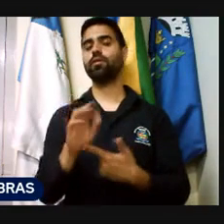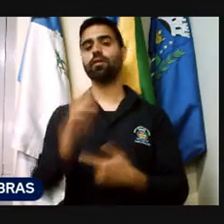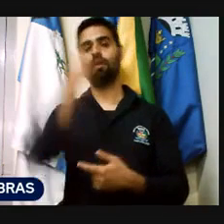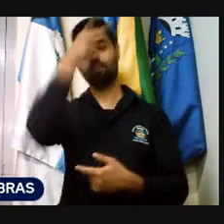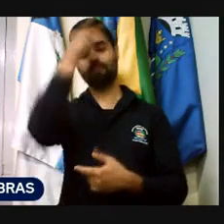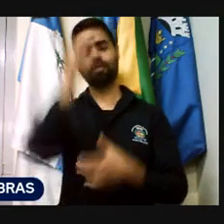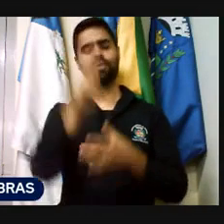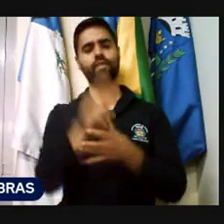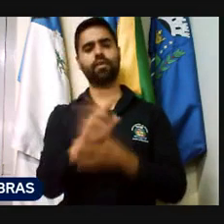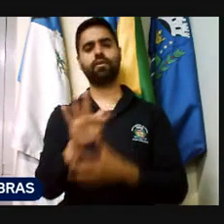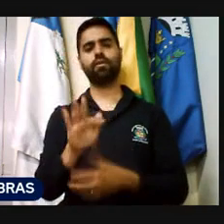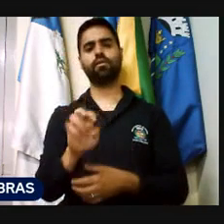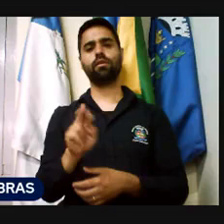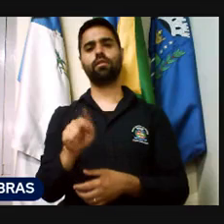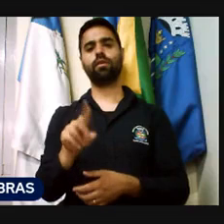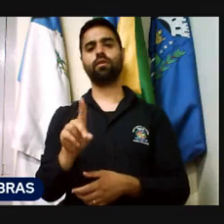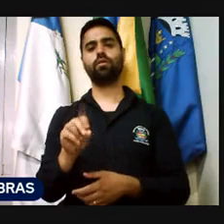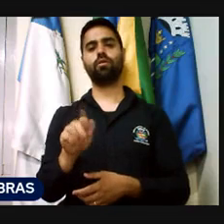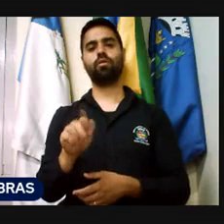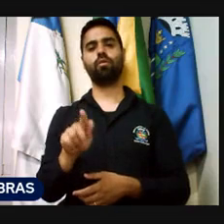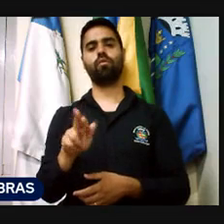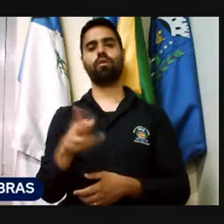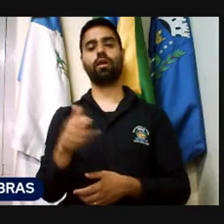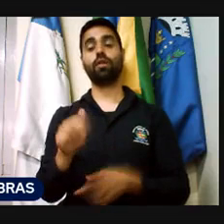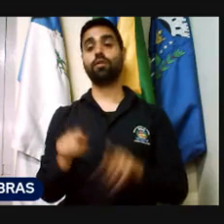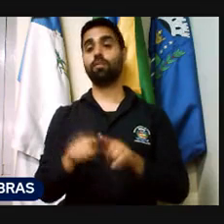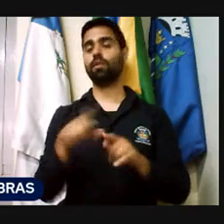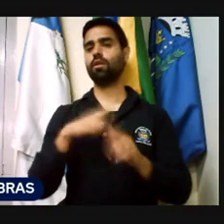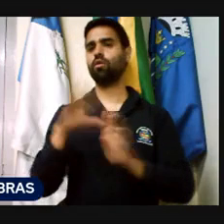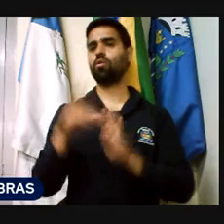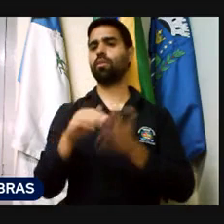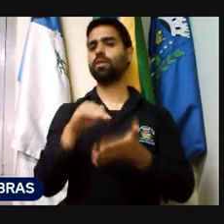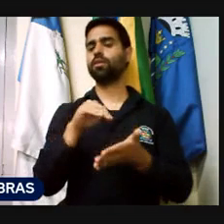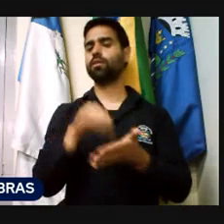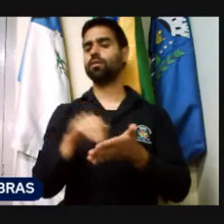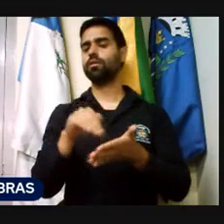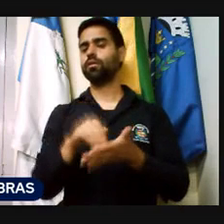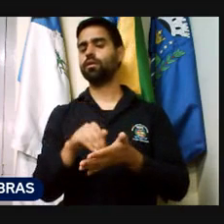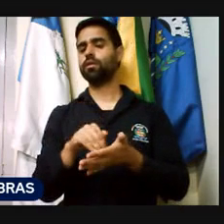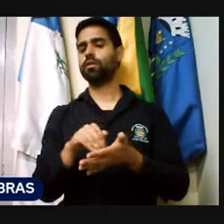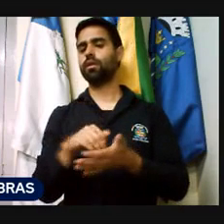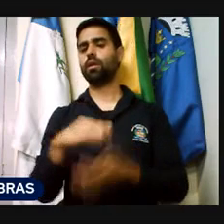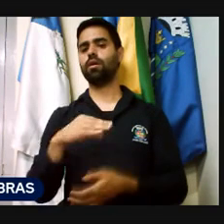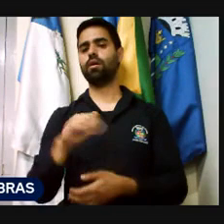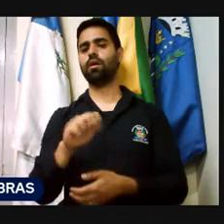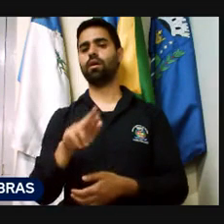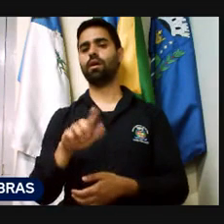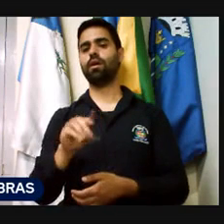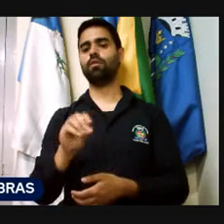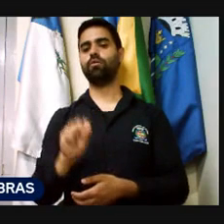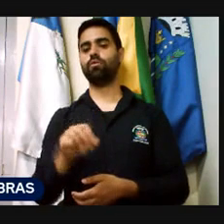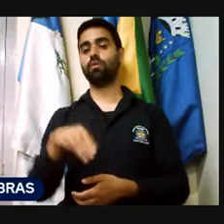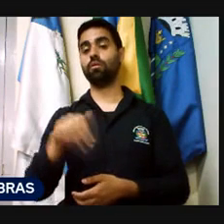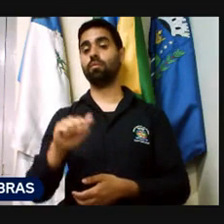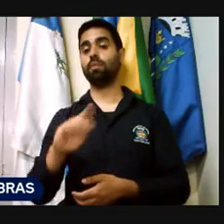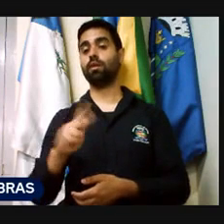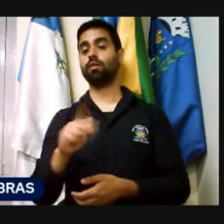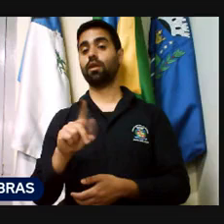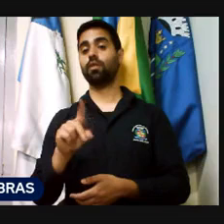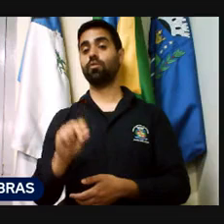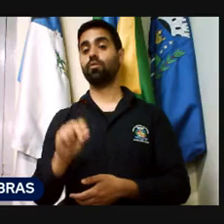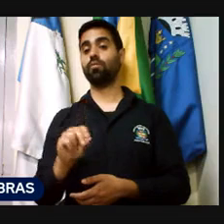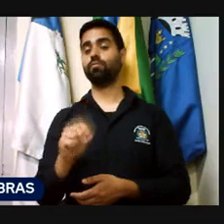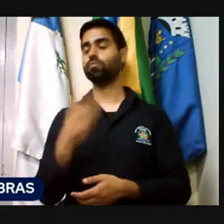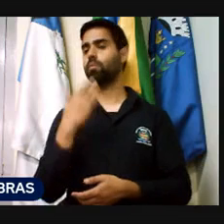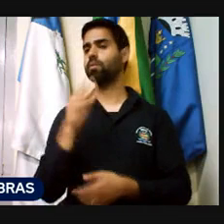senhor prefeito municipal Luiz Fernando Furtado da Graça, com cópia ao ilustríssimo secretário de Serviços Públicos da Defesa Civil, senhor Carlos Henrique Barros Machado,